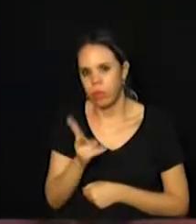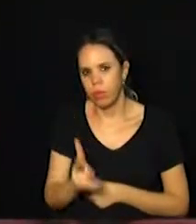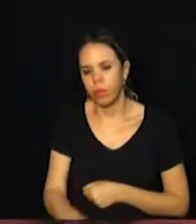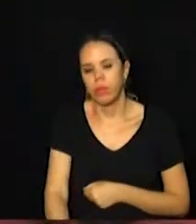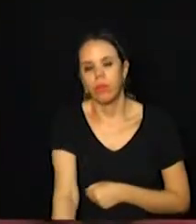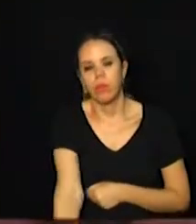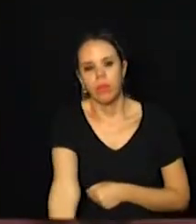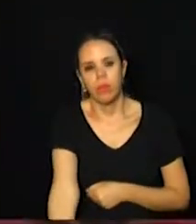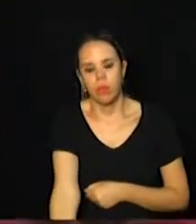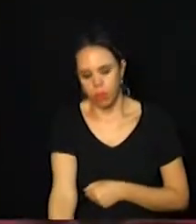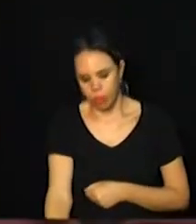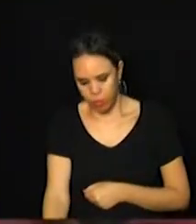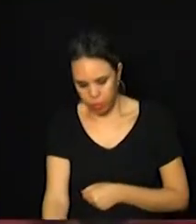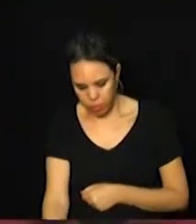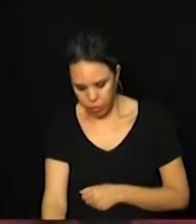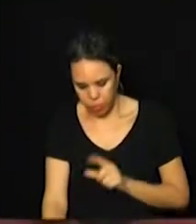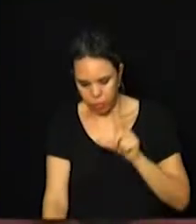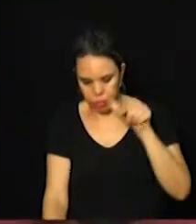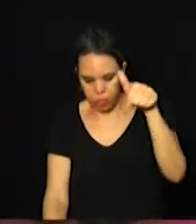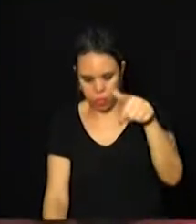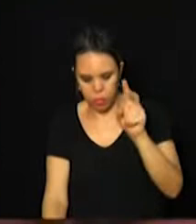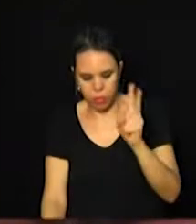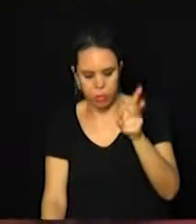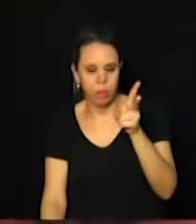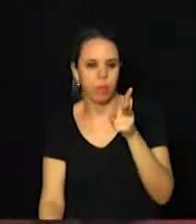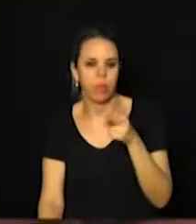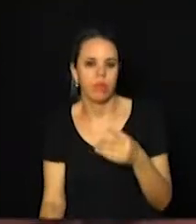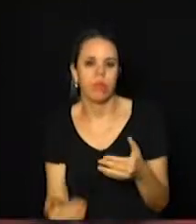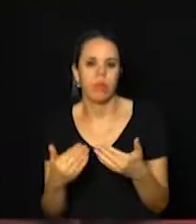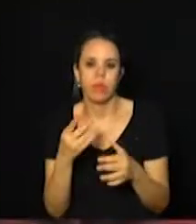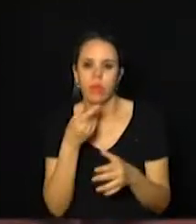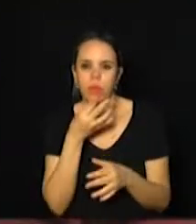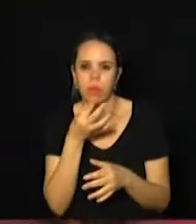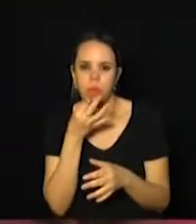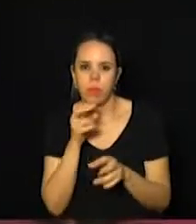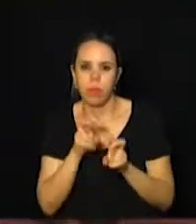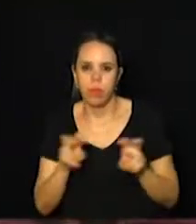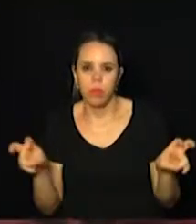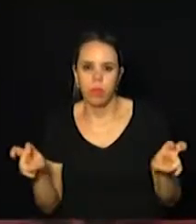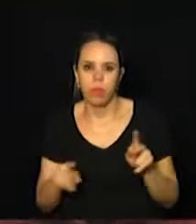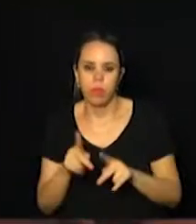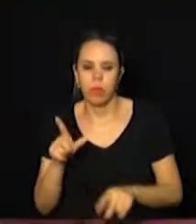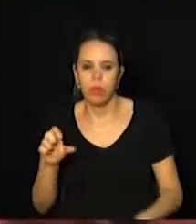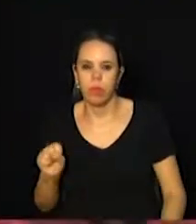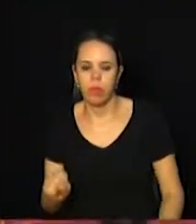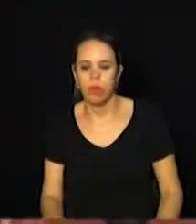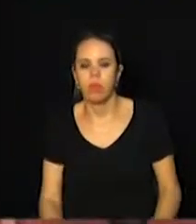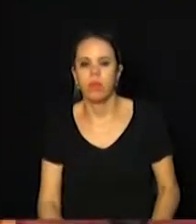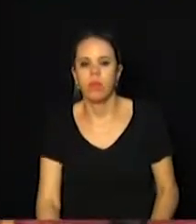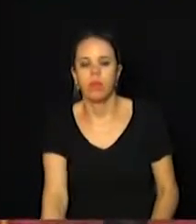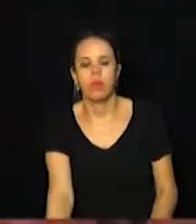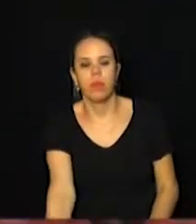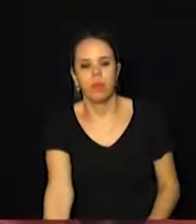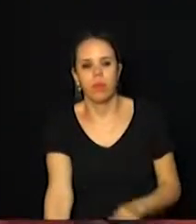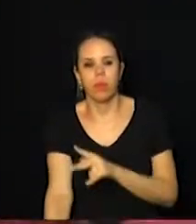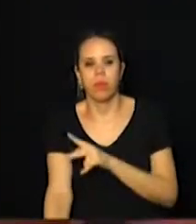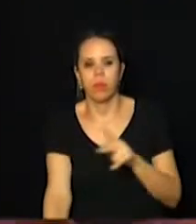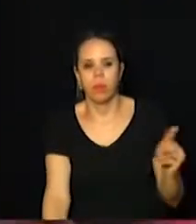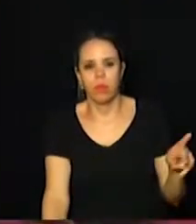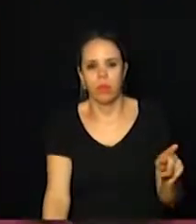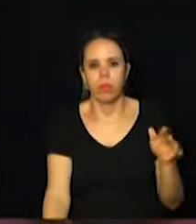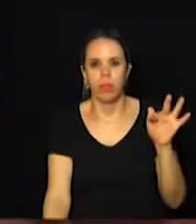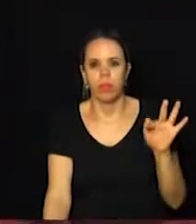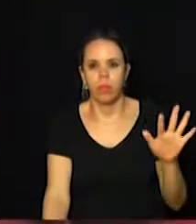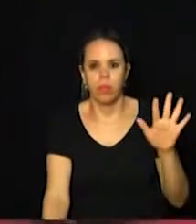continuidade Nessa fala e depois em seguida eu queria abrir a fala para o Os Arrais que é o presidente da